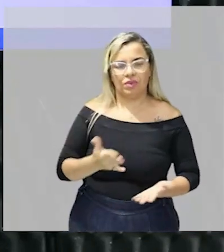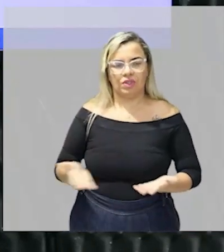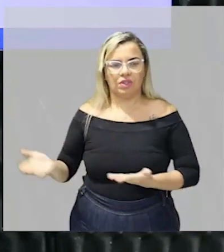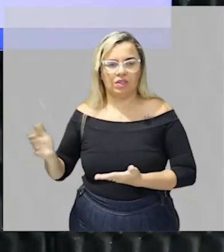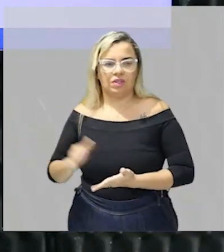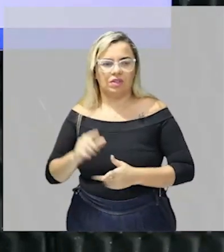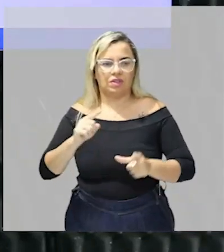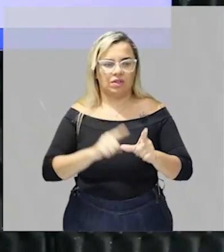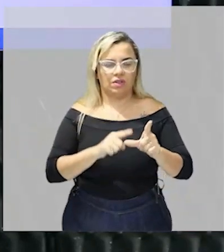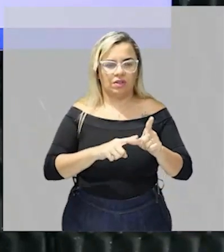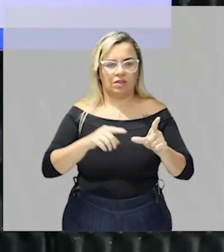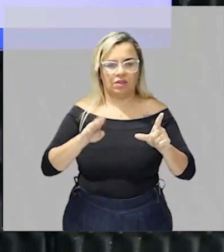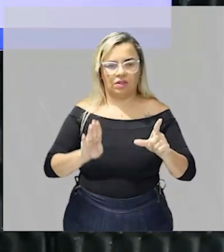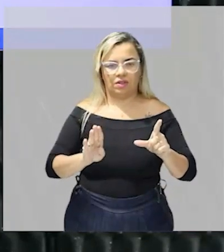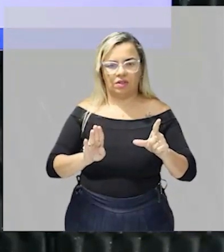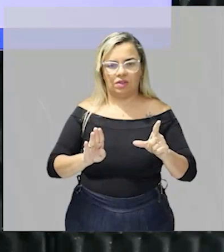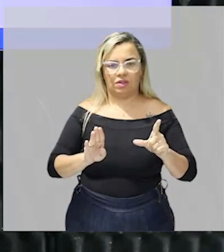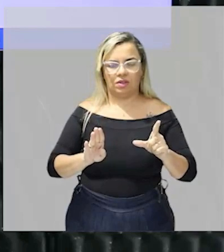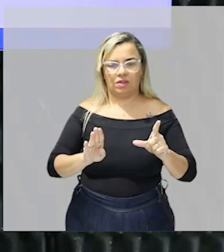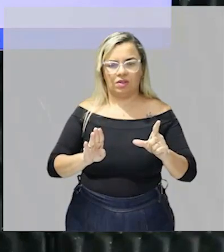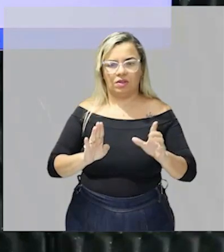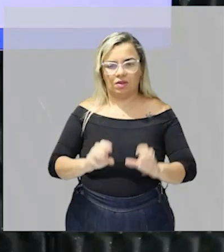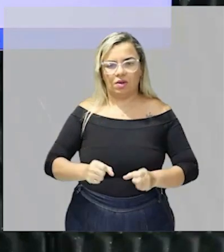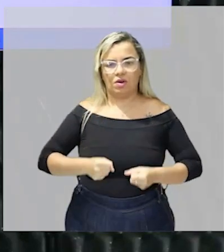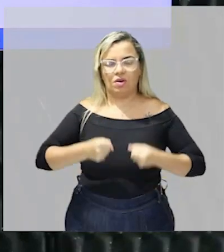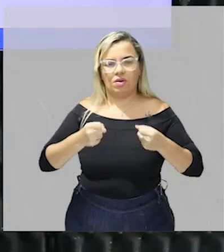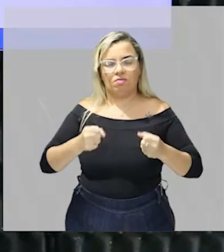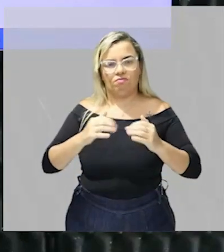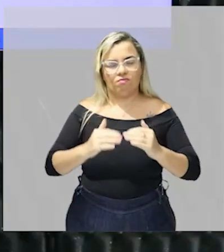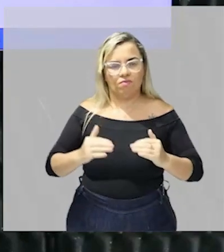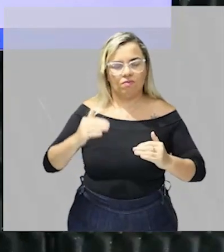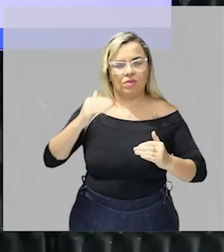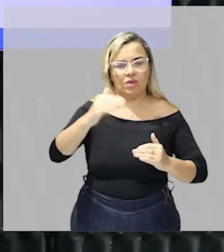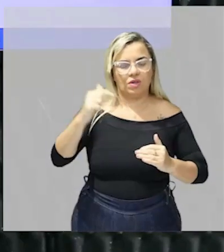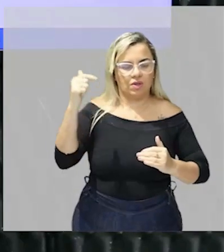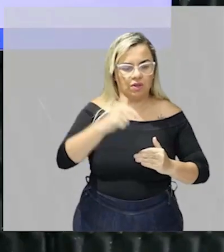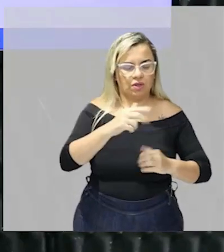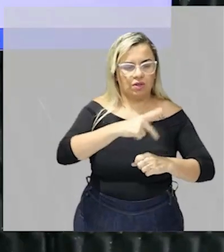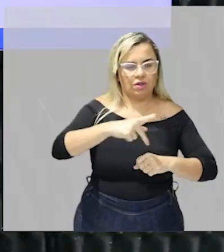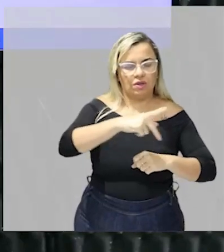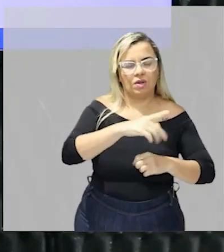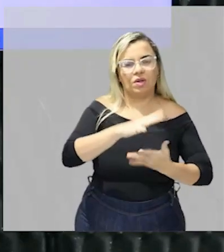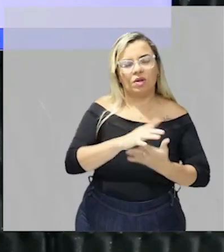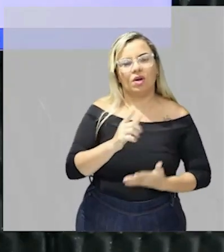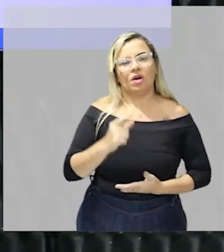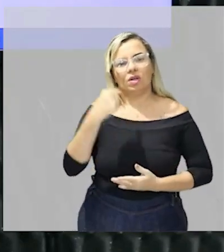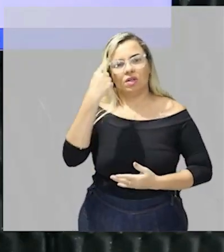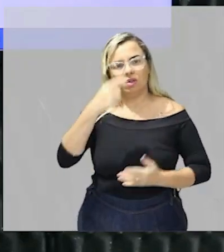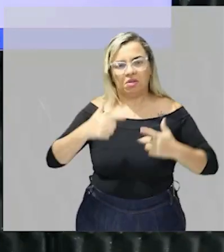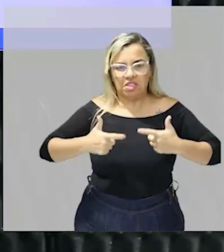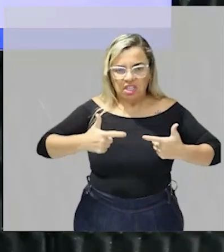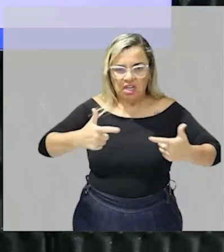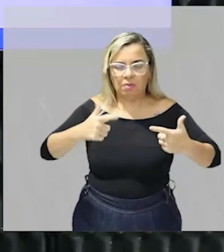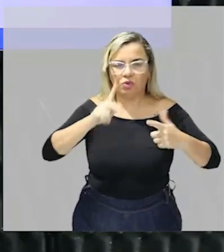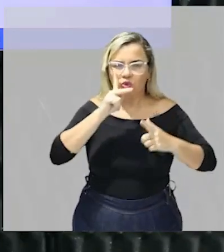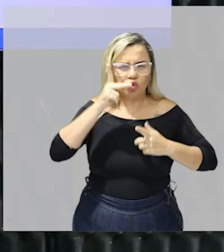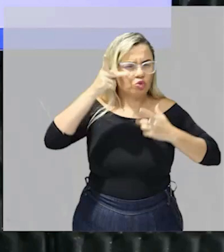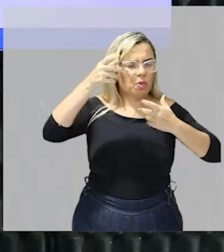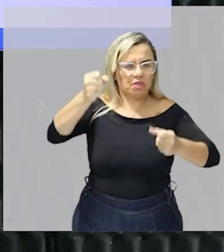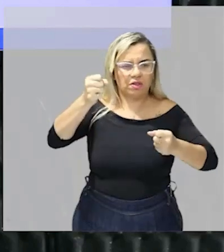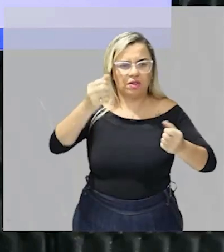de resistência de um poder considerado superior, que aí existe uma superioridade bélica. Ok? Letra